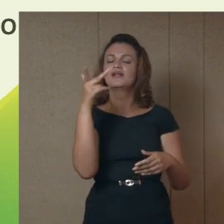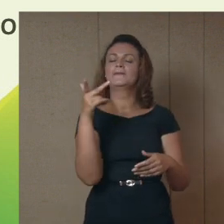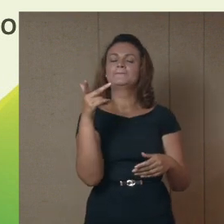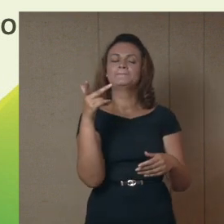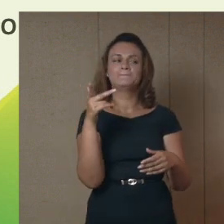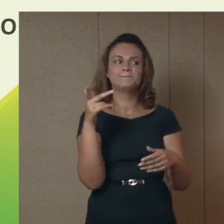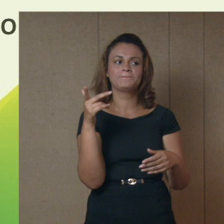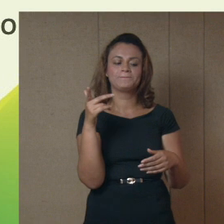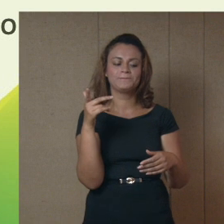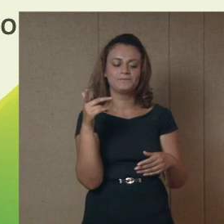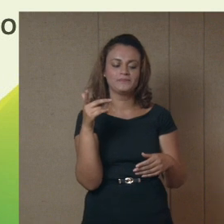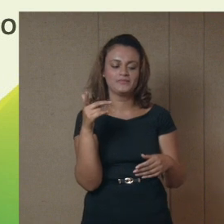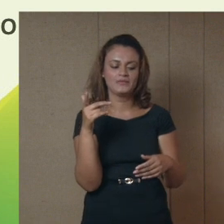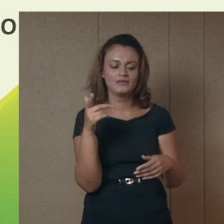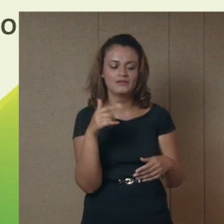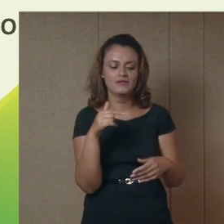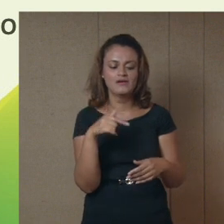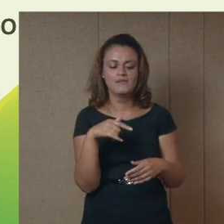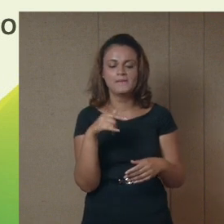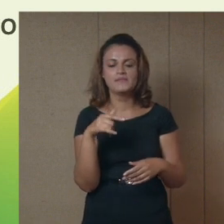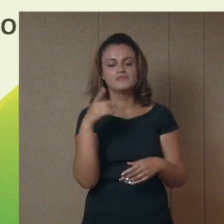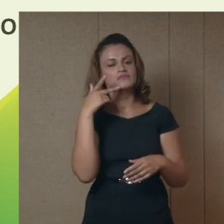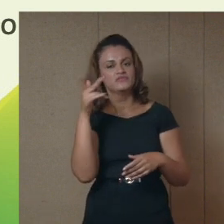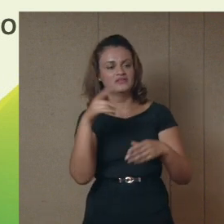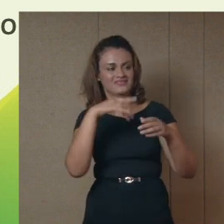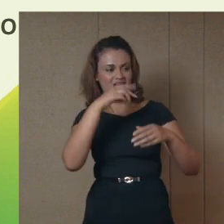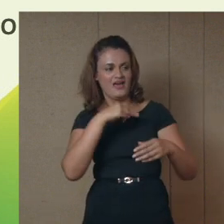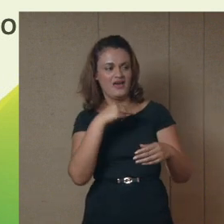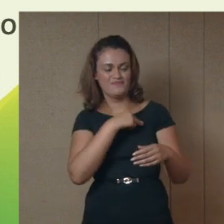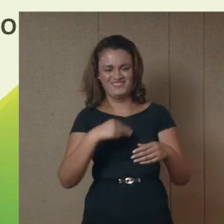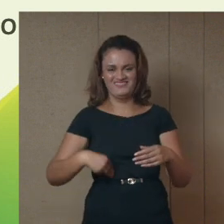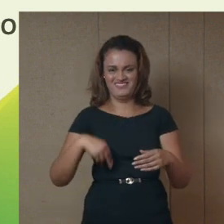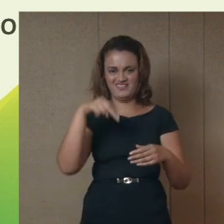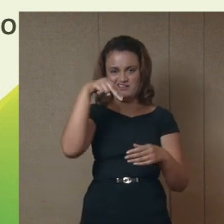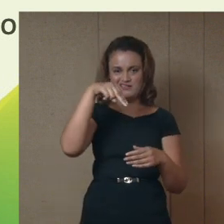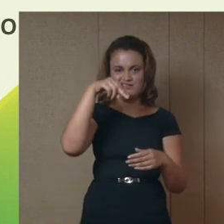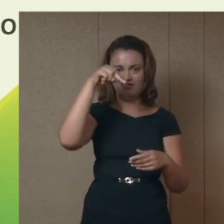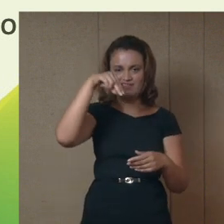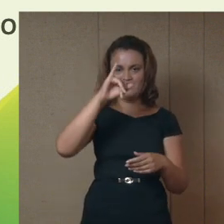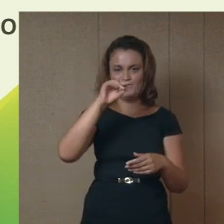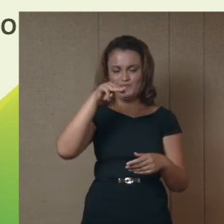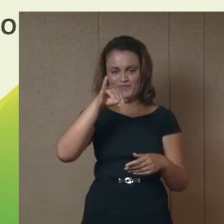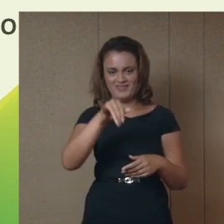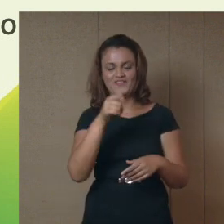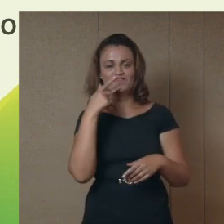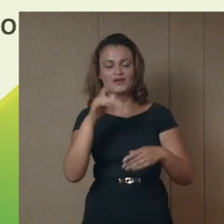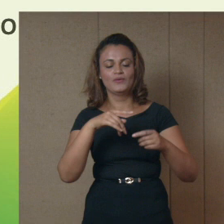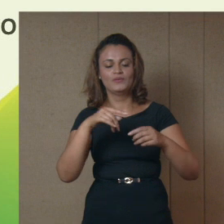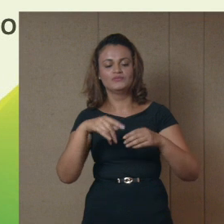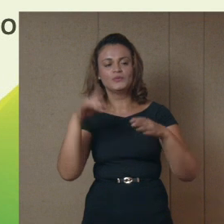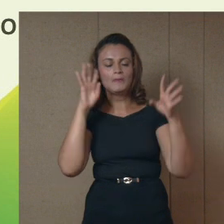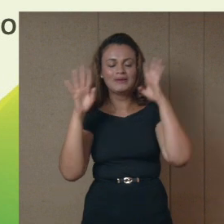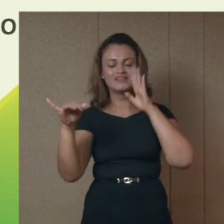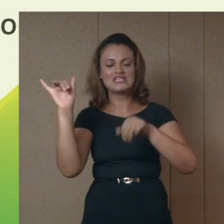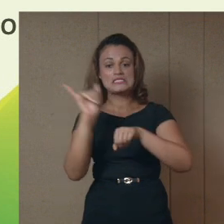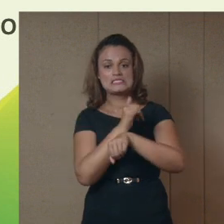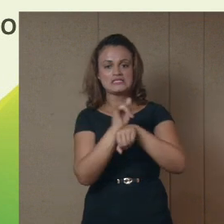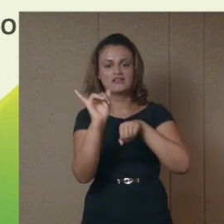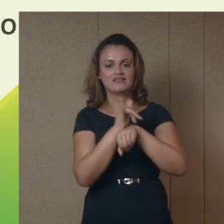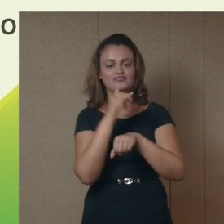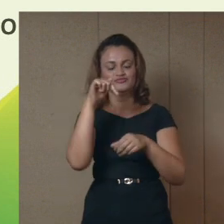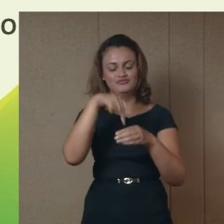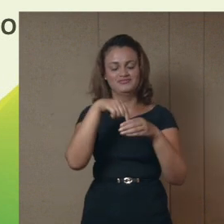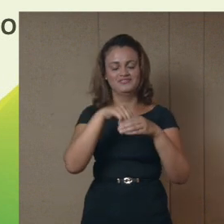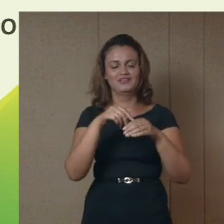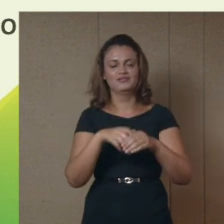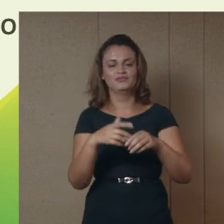um caso muito com a fala da ministra nem mesmo que quando ela fala dos planos estratégicos para as cidades do mercosul